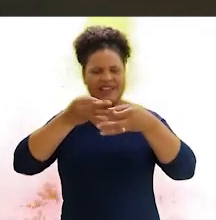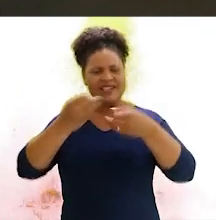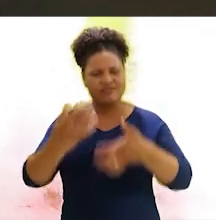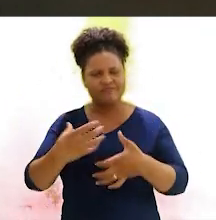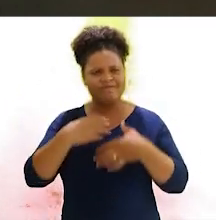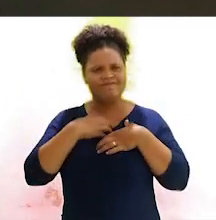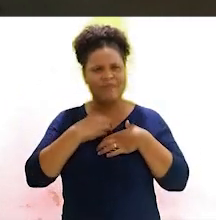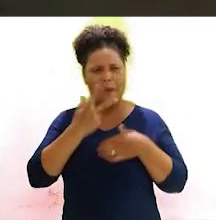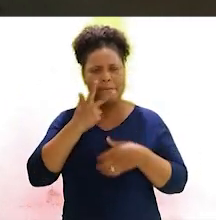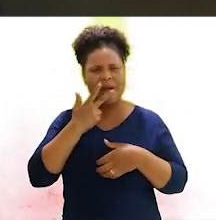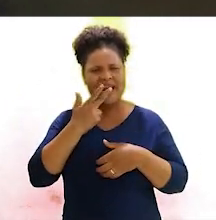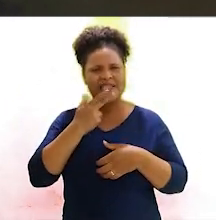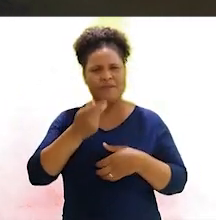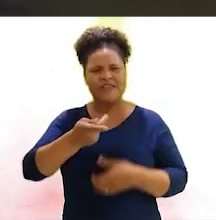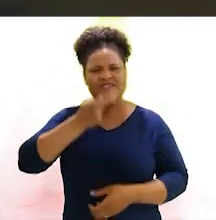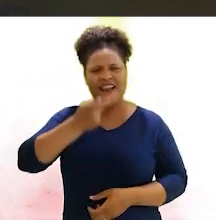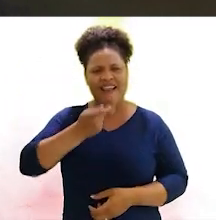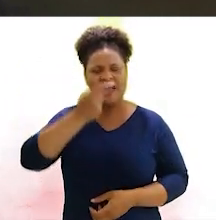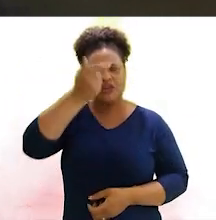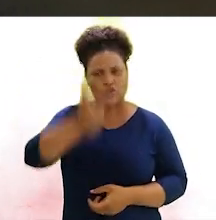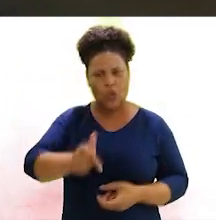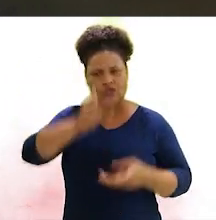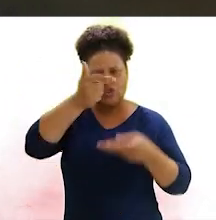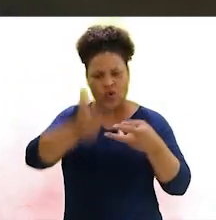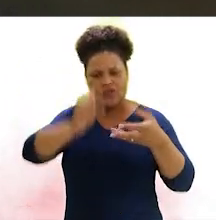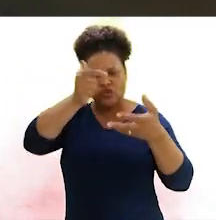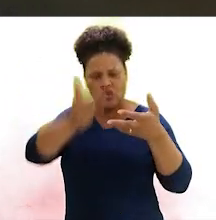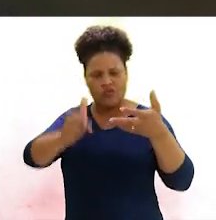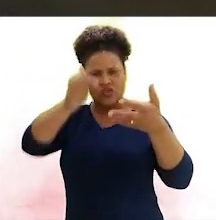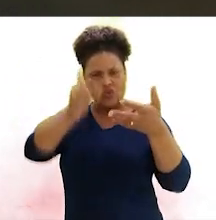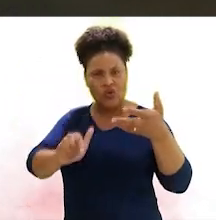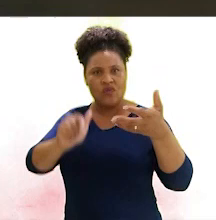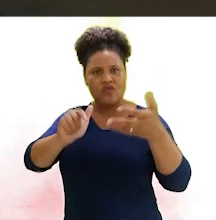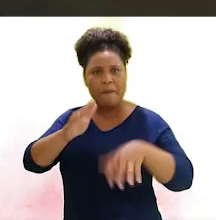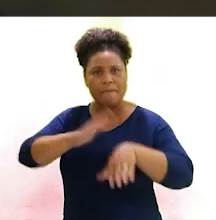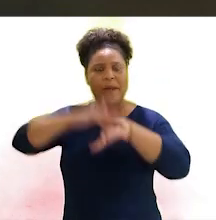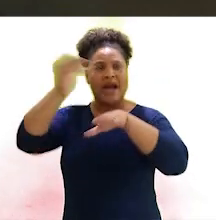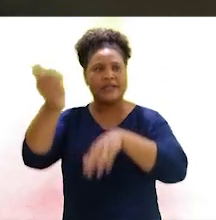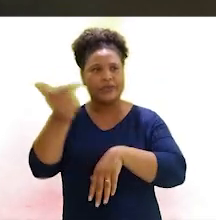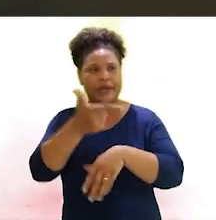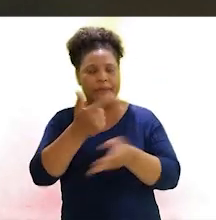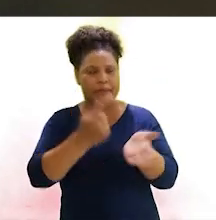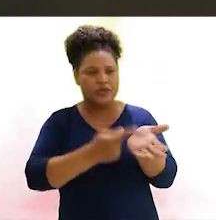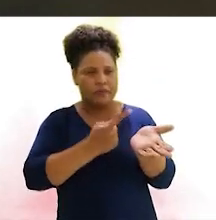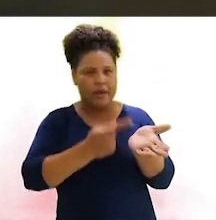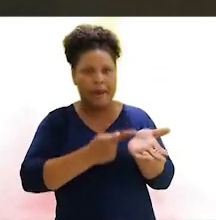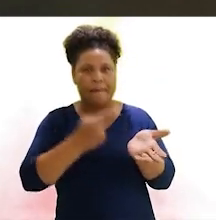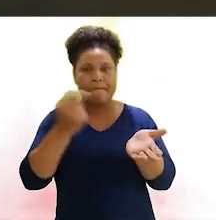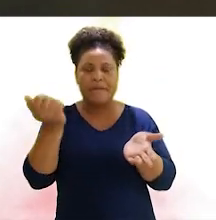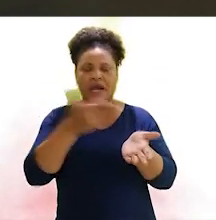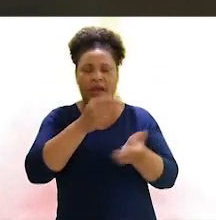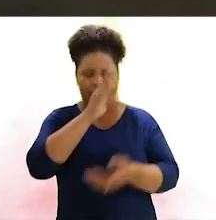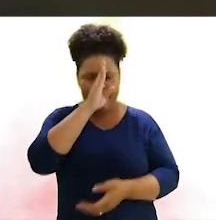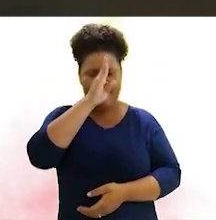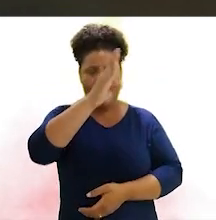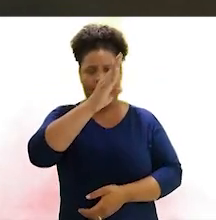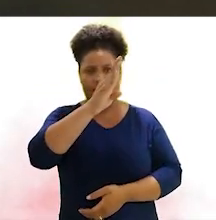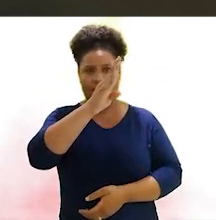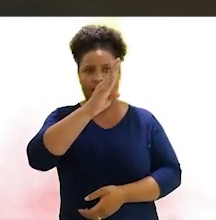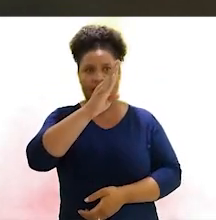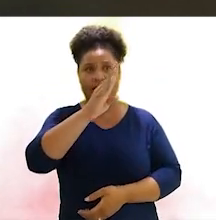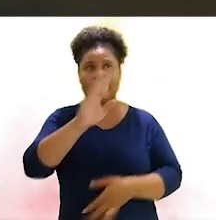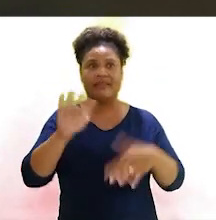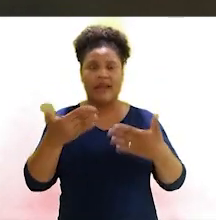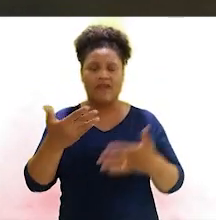mais para ser ouvido na mesma medida que qualquer outra pessoa branca qualquer outra pessoa entra normativa dentro desses ambientes então